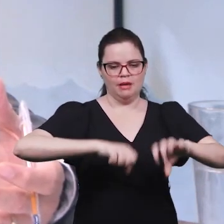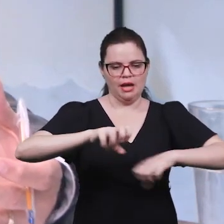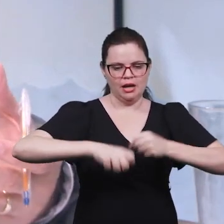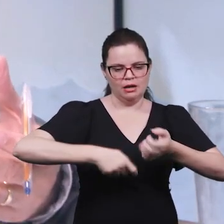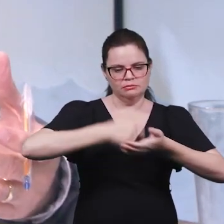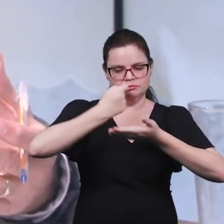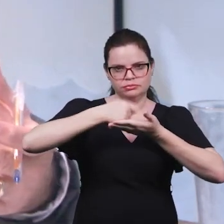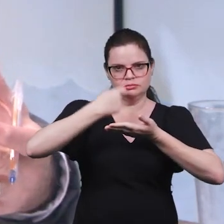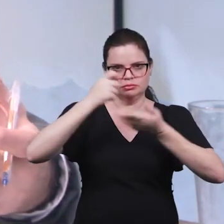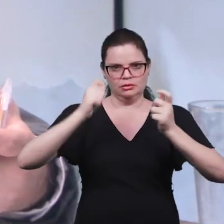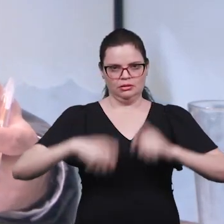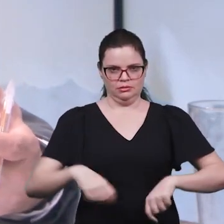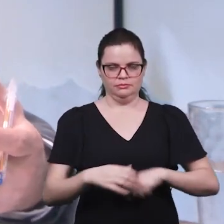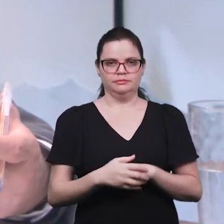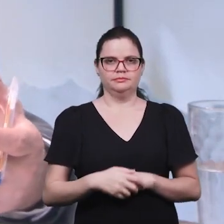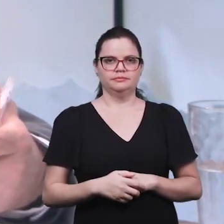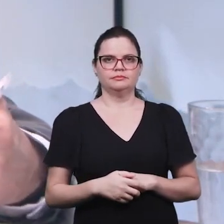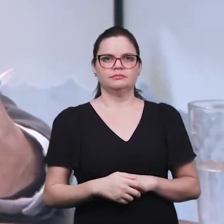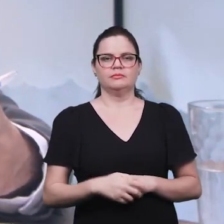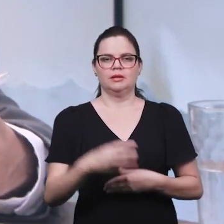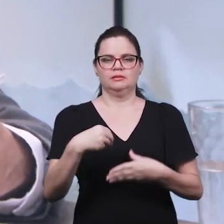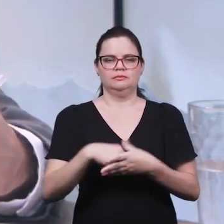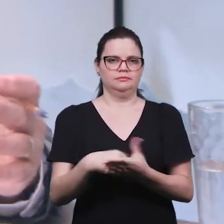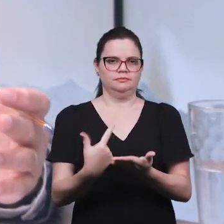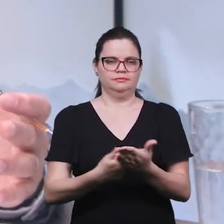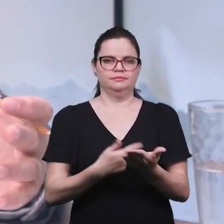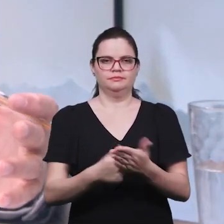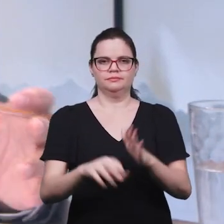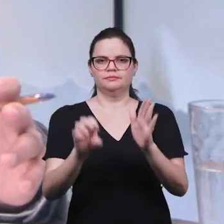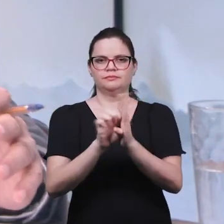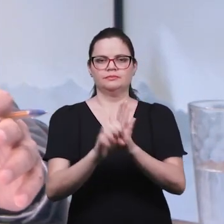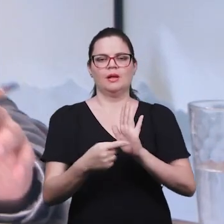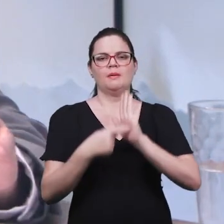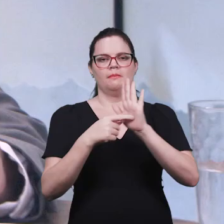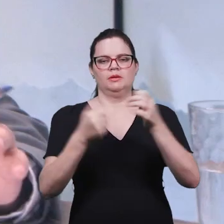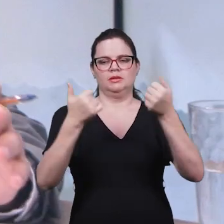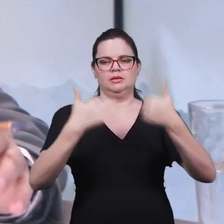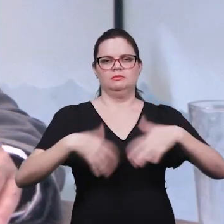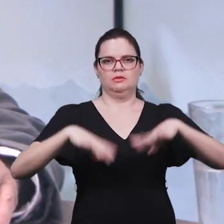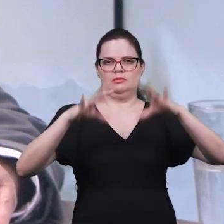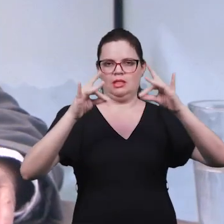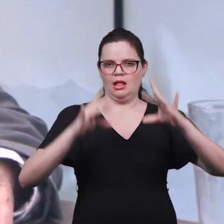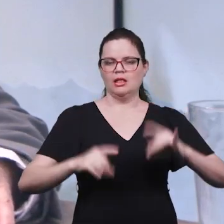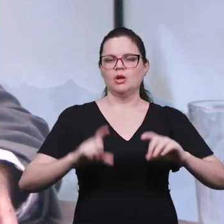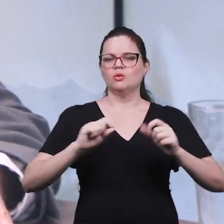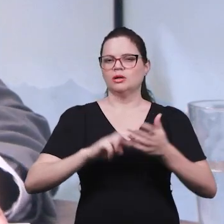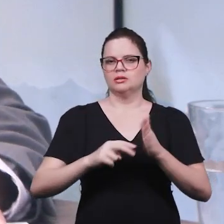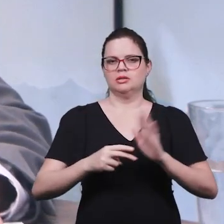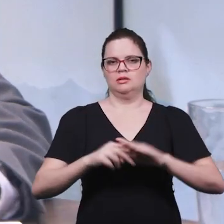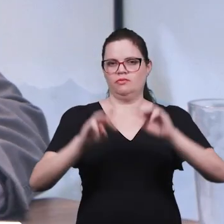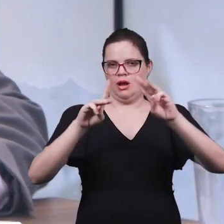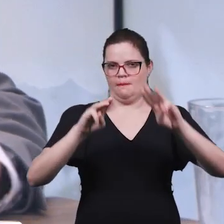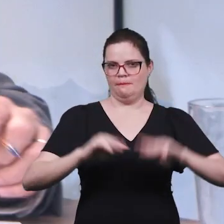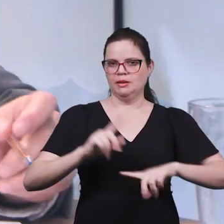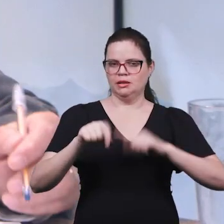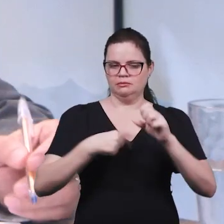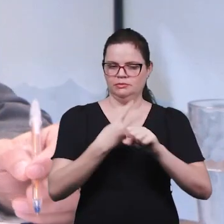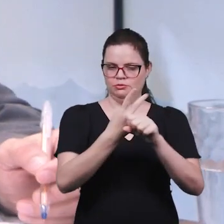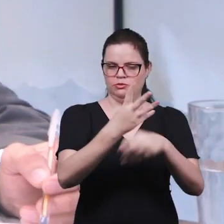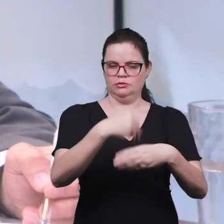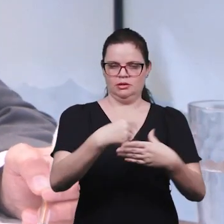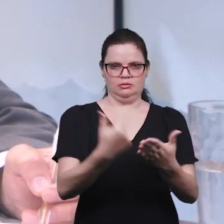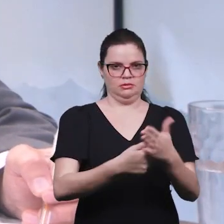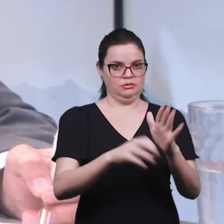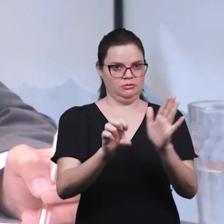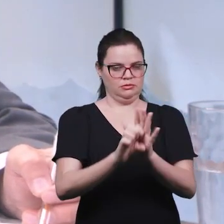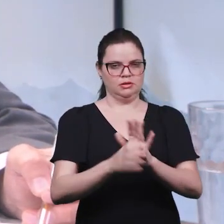dele. Lá no livro do Êxodo, fala direitinho o que era o maná. Depois os irmãos podem até procurar lá. Mas